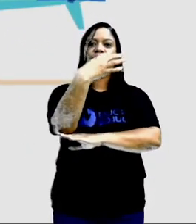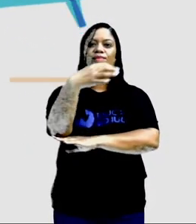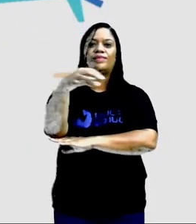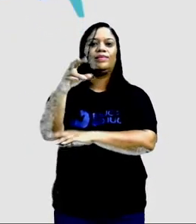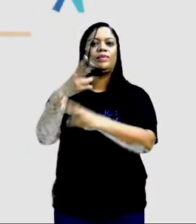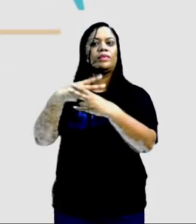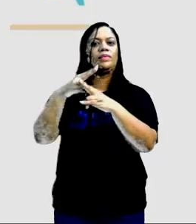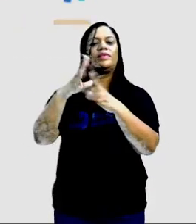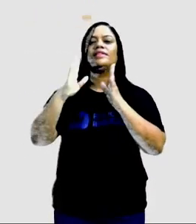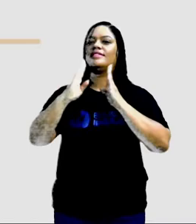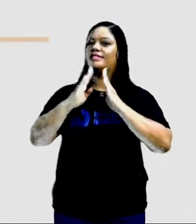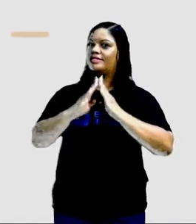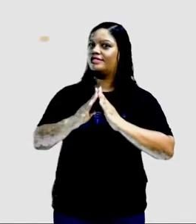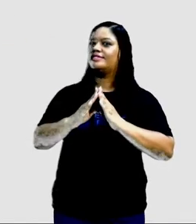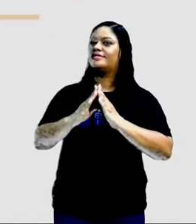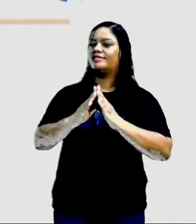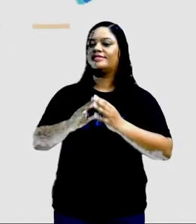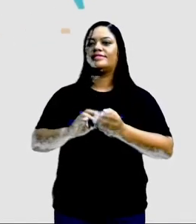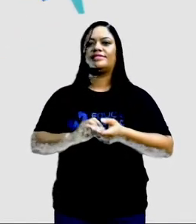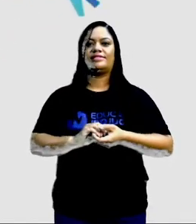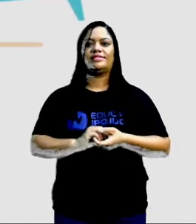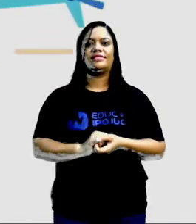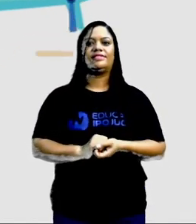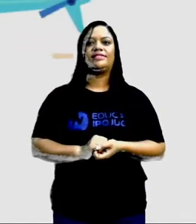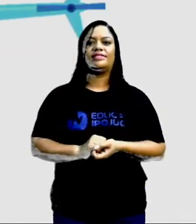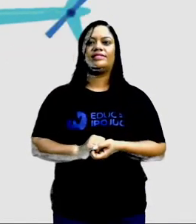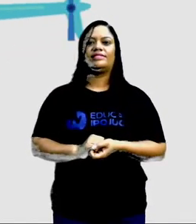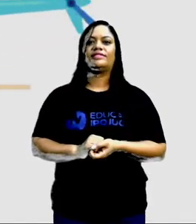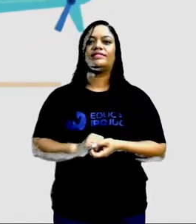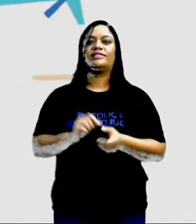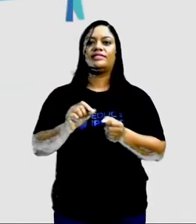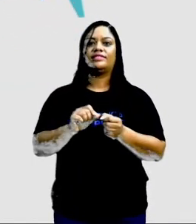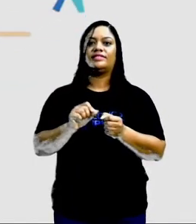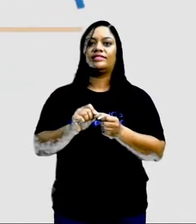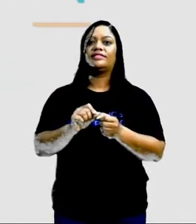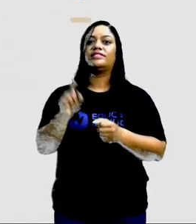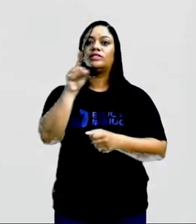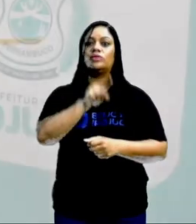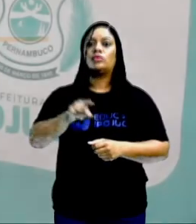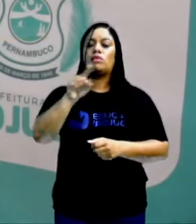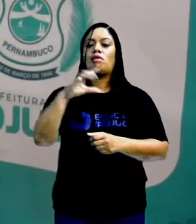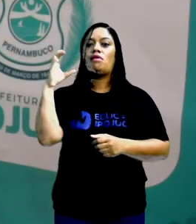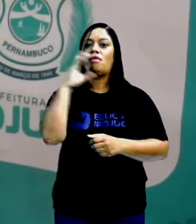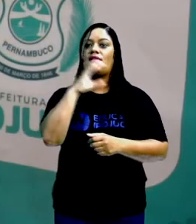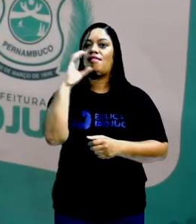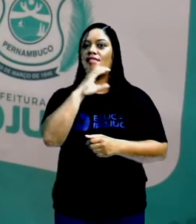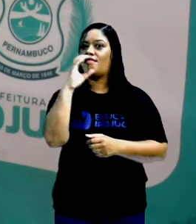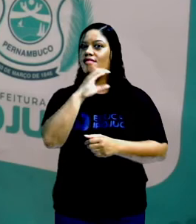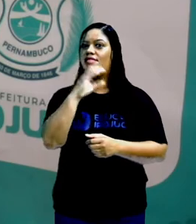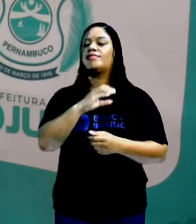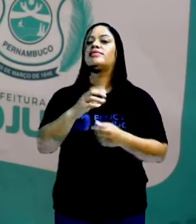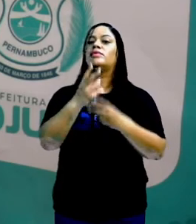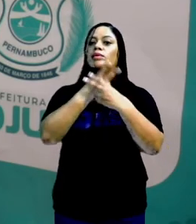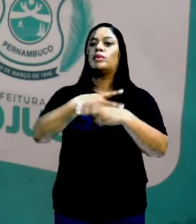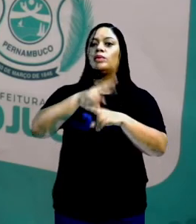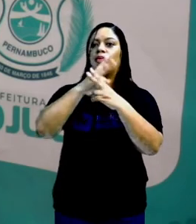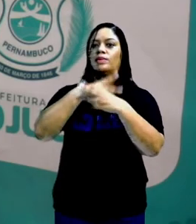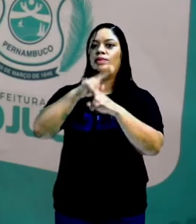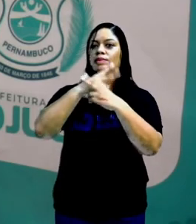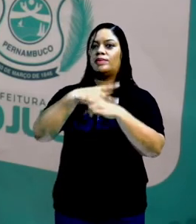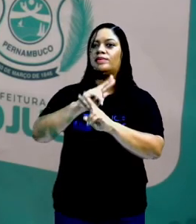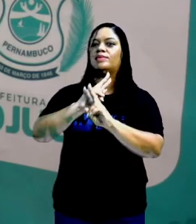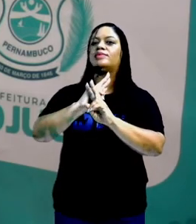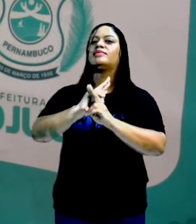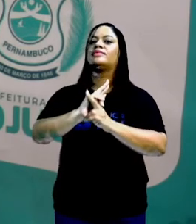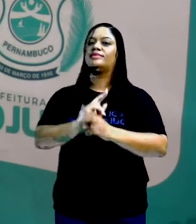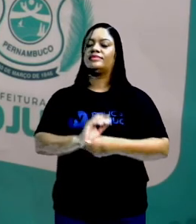ventiladores. Hélice de ventiladores é ela que serve para fazer o giro rápido do vento que, né, que